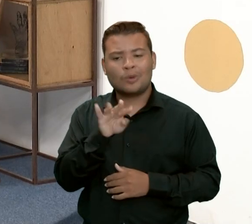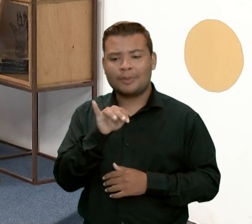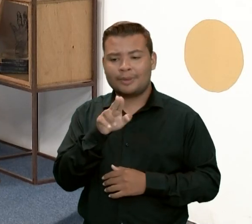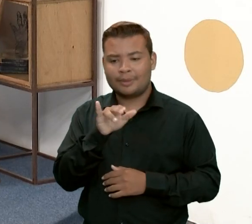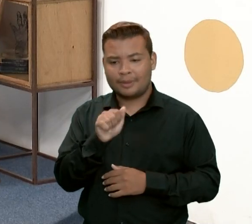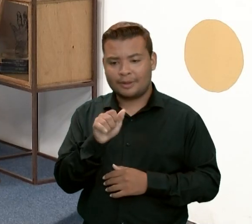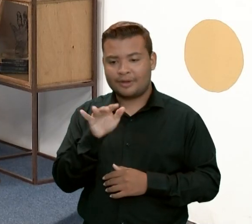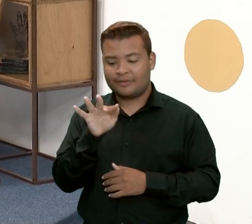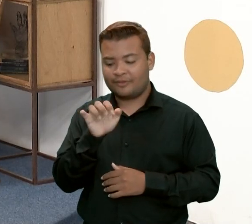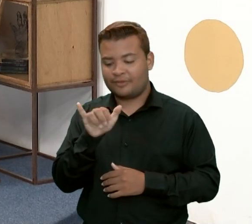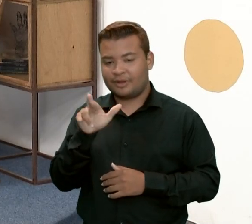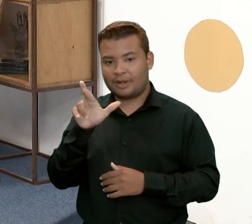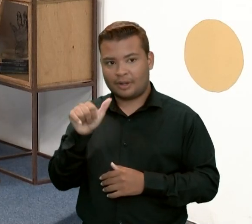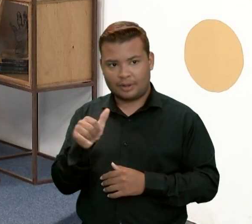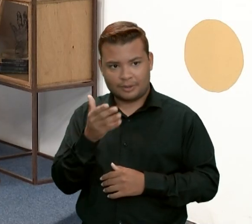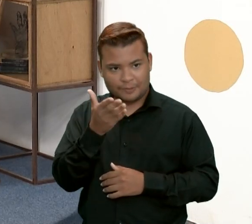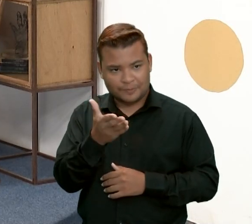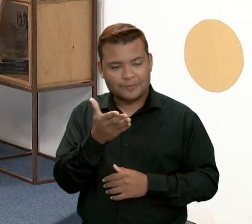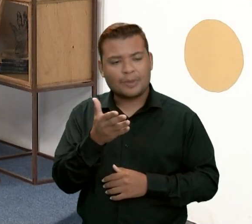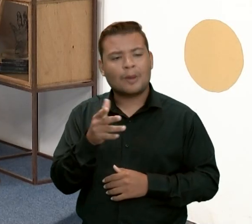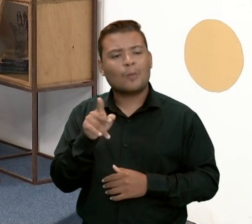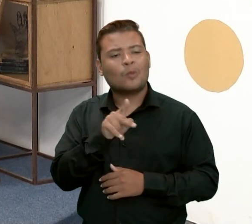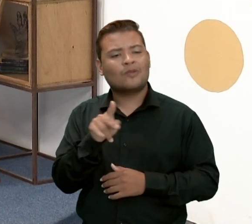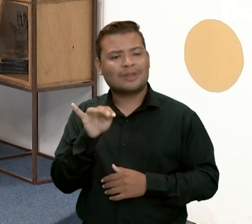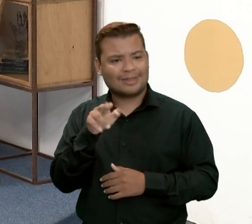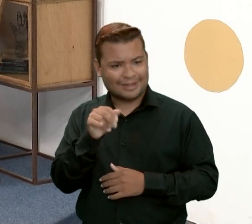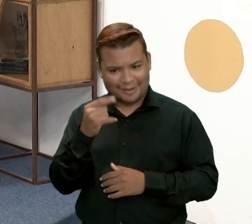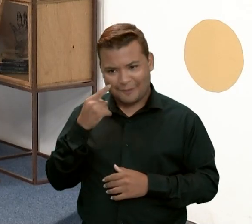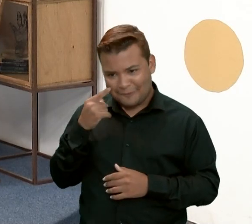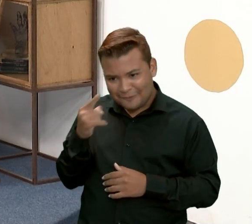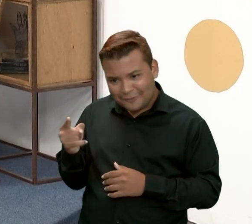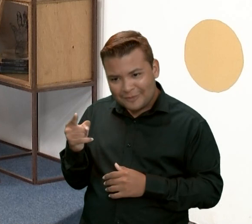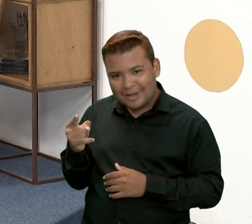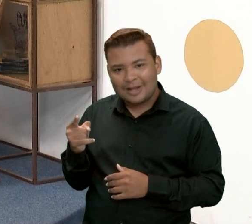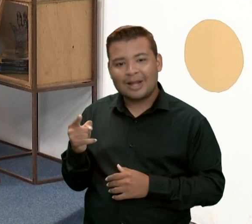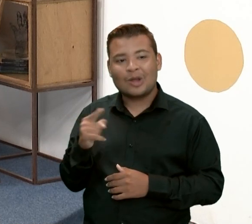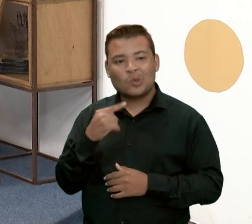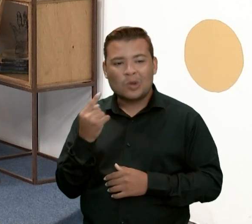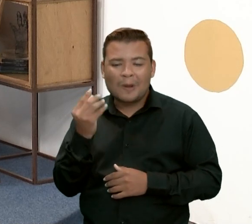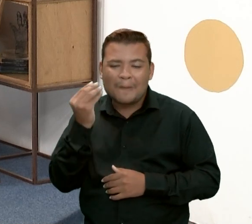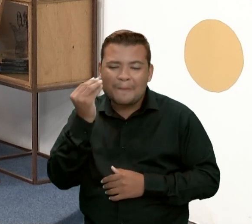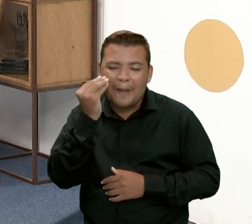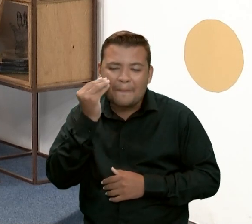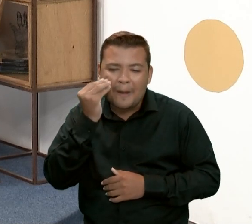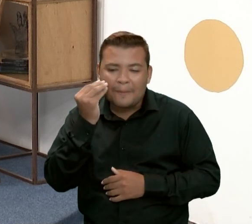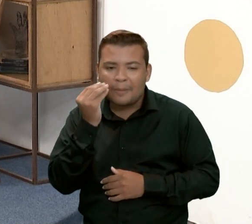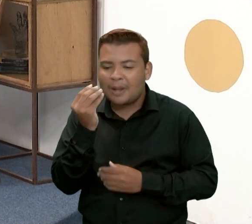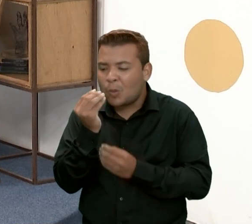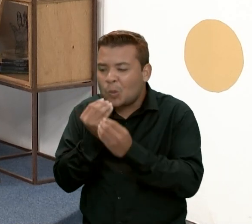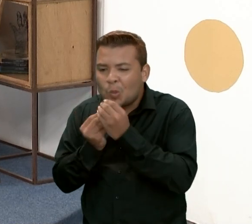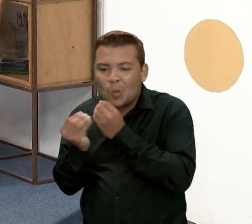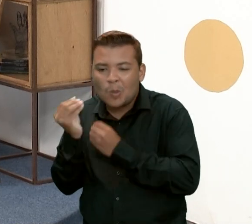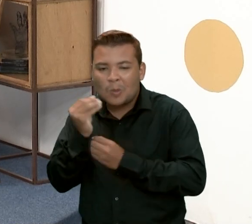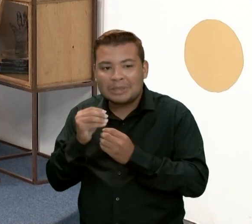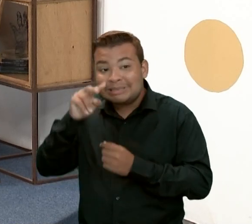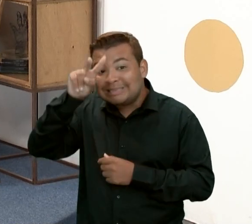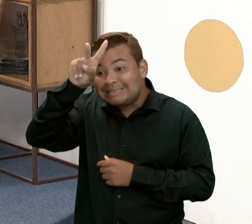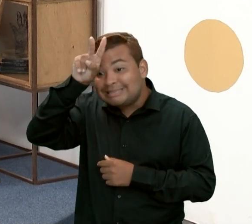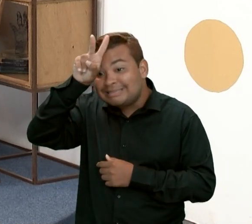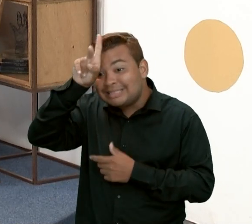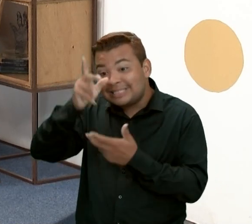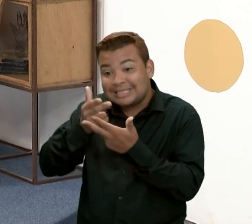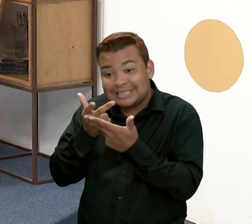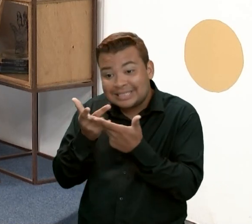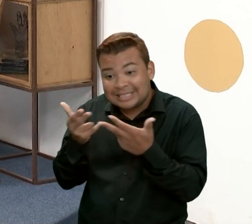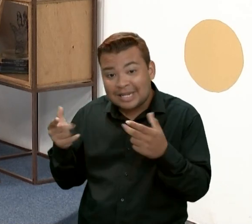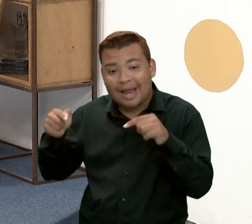aqui na telinha. E aí, professora Tânia, a senhora estava vendo aí, a gente estava experimentando uns insetozinhos aqui no